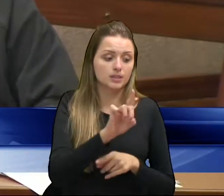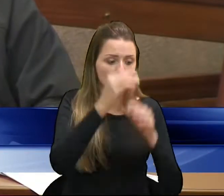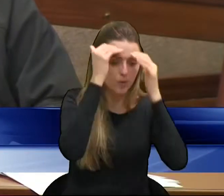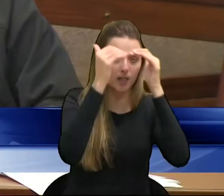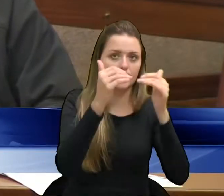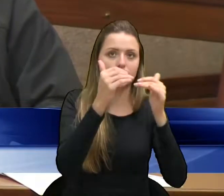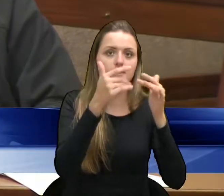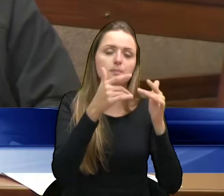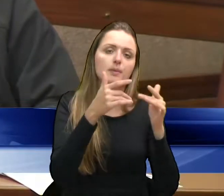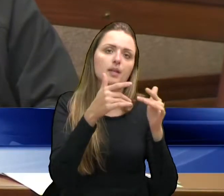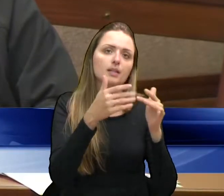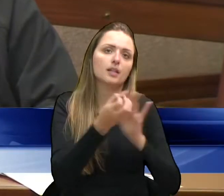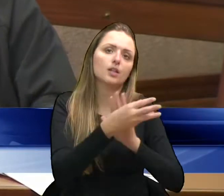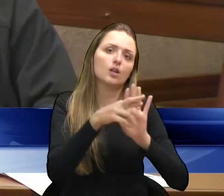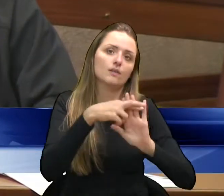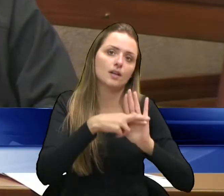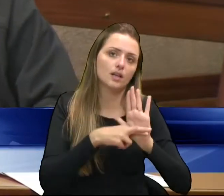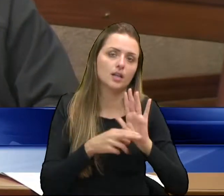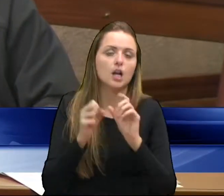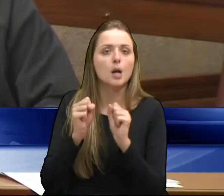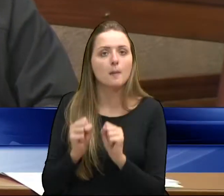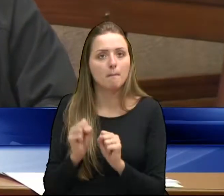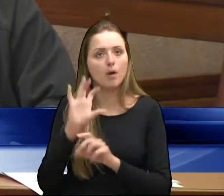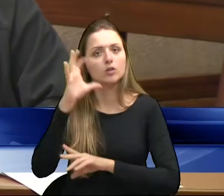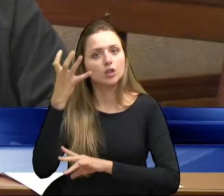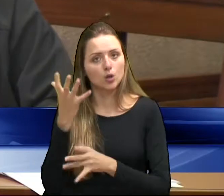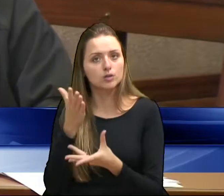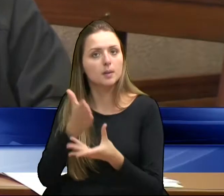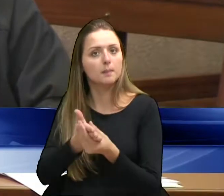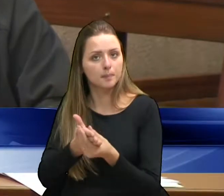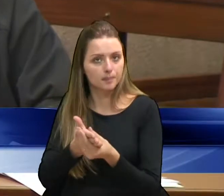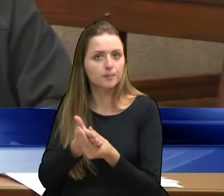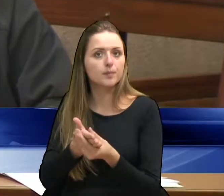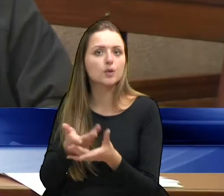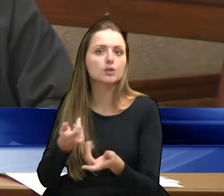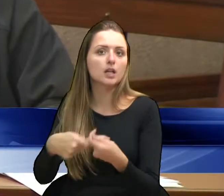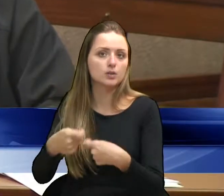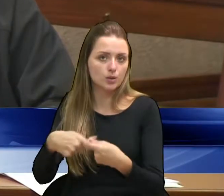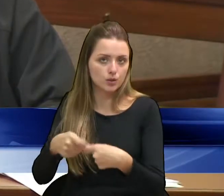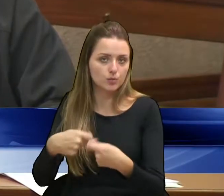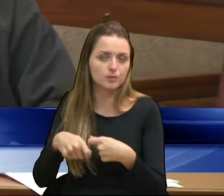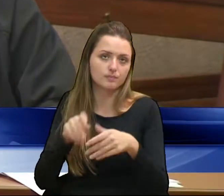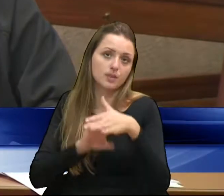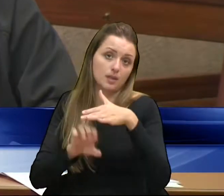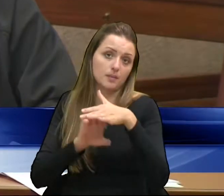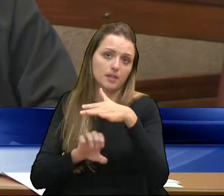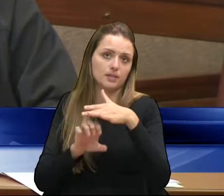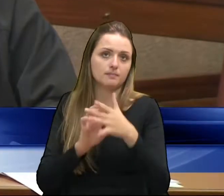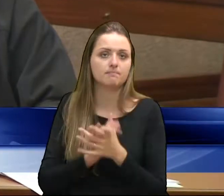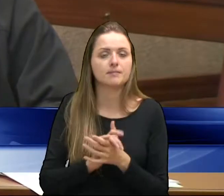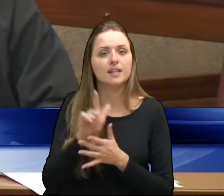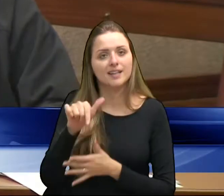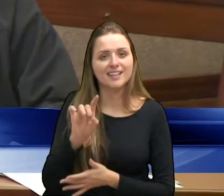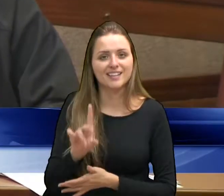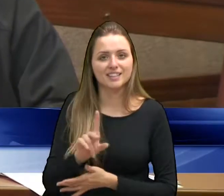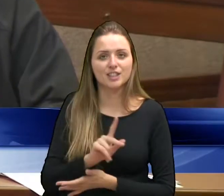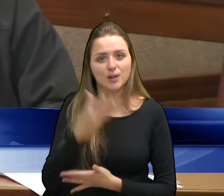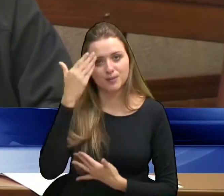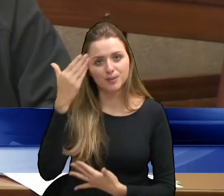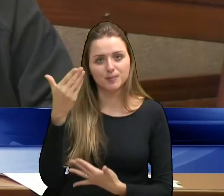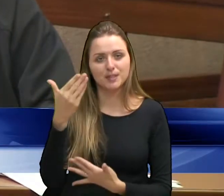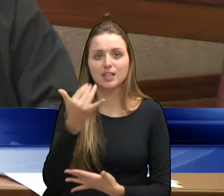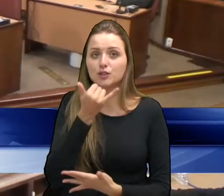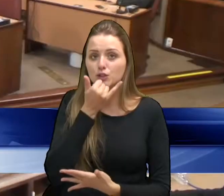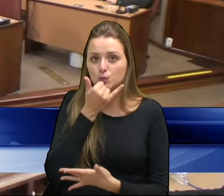né, pode ocasionar a improbidade administrativa do administrador de plantão. Era isso. Muito obrigado,